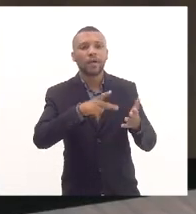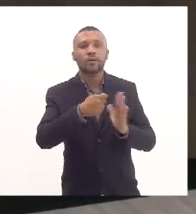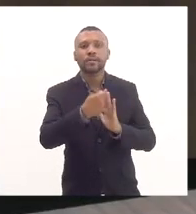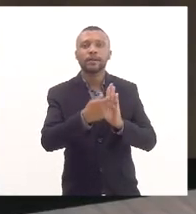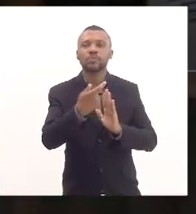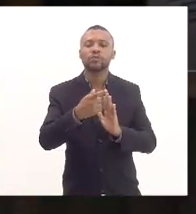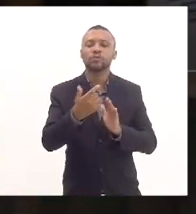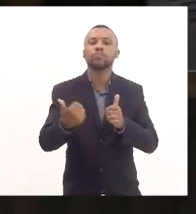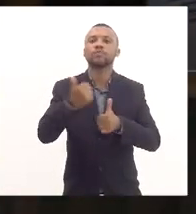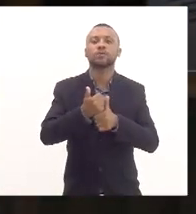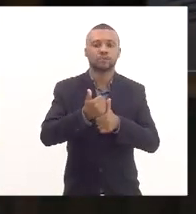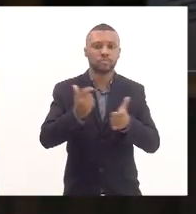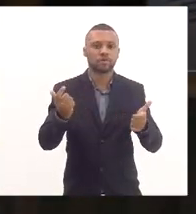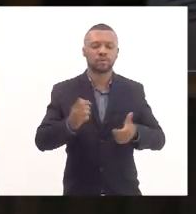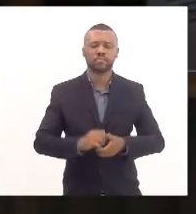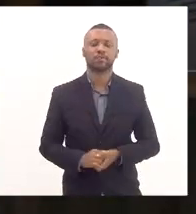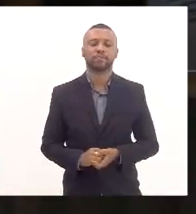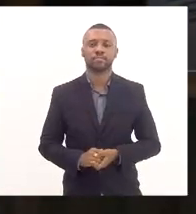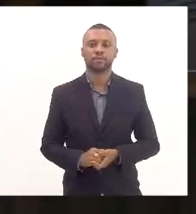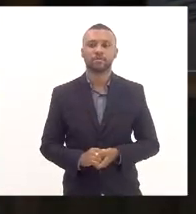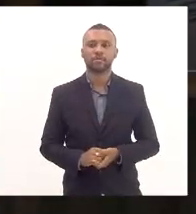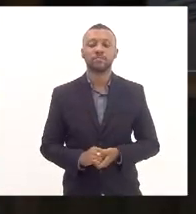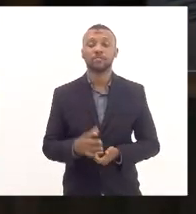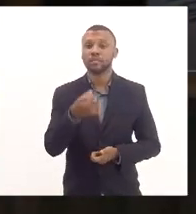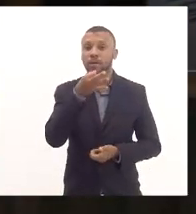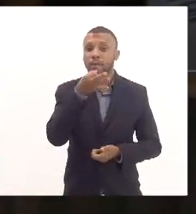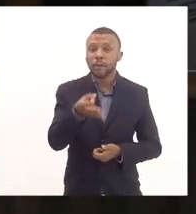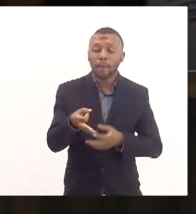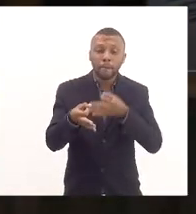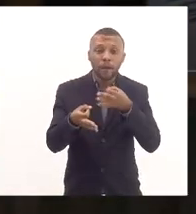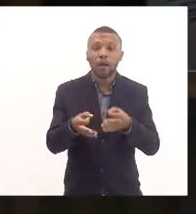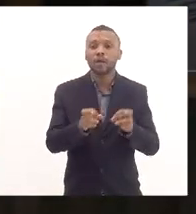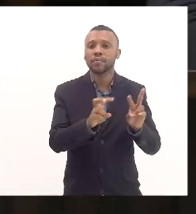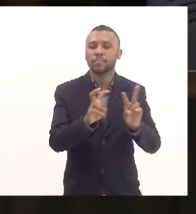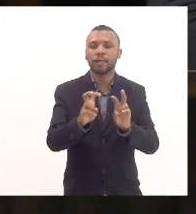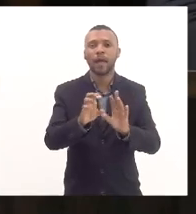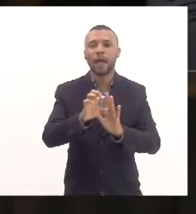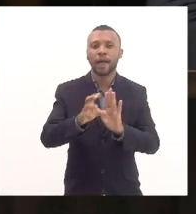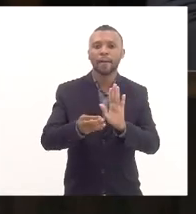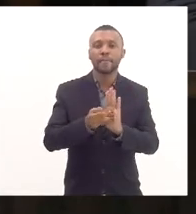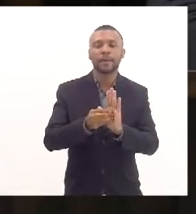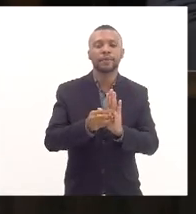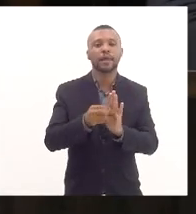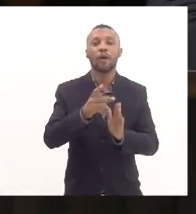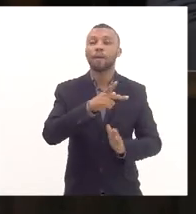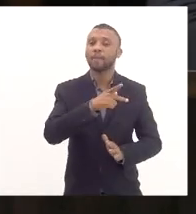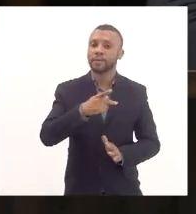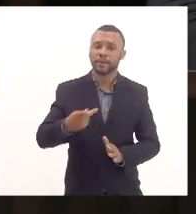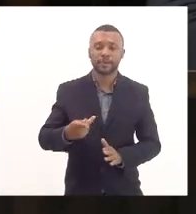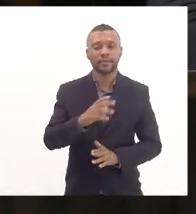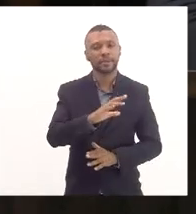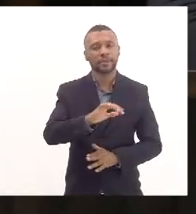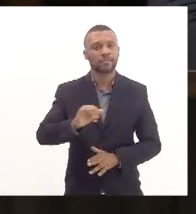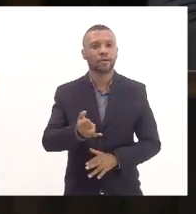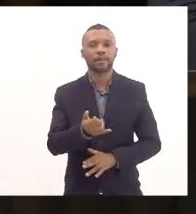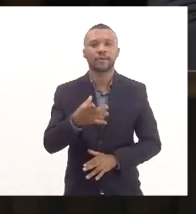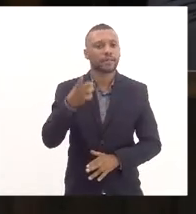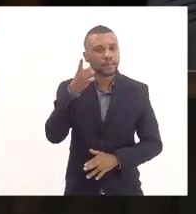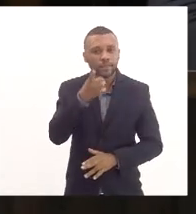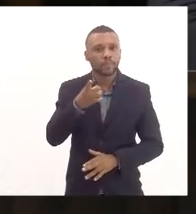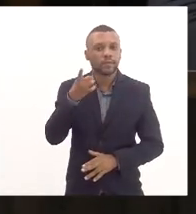substitutivo vamos ver o parecer por emitir parecer sobre as emendas o presidente da Comissão de concessão desse seu deputado